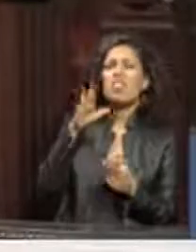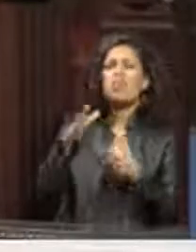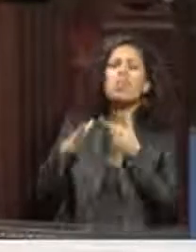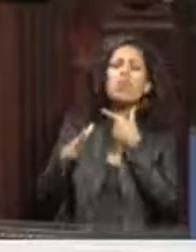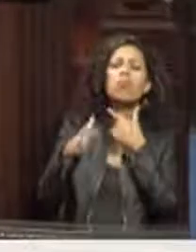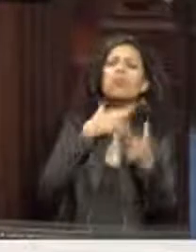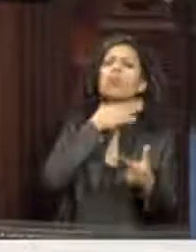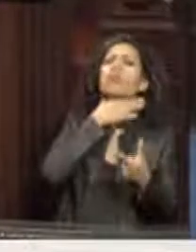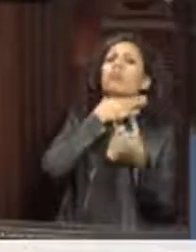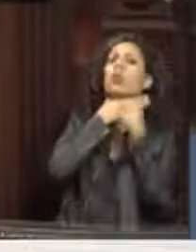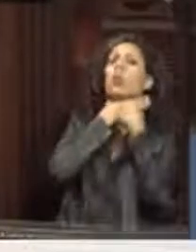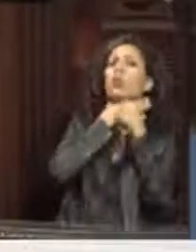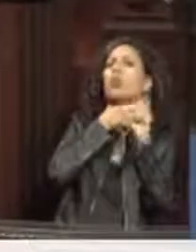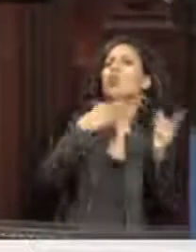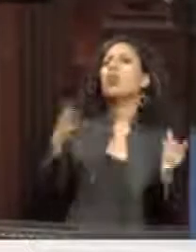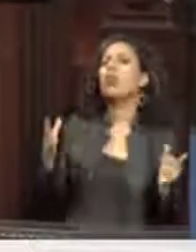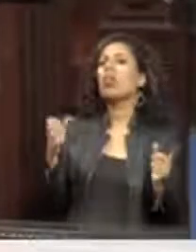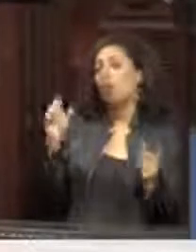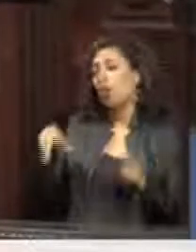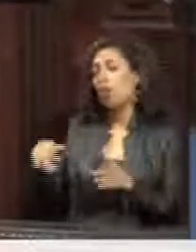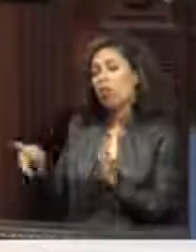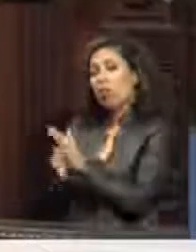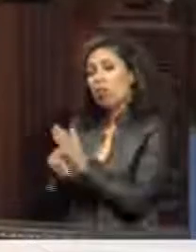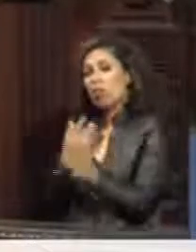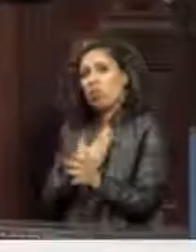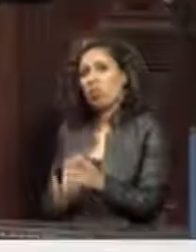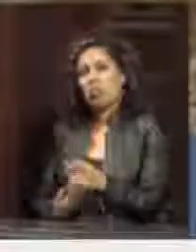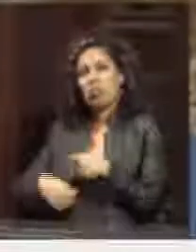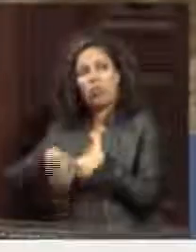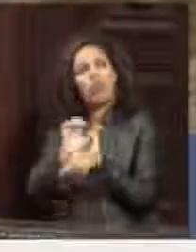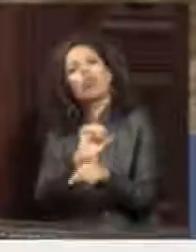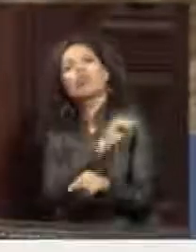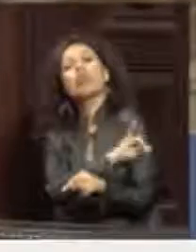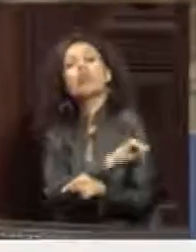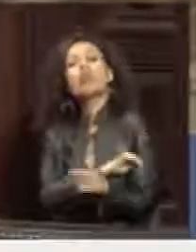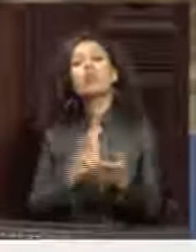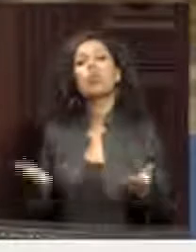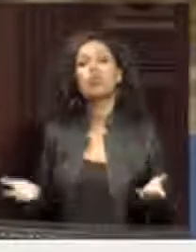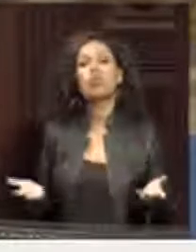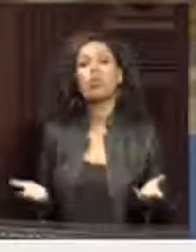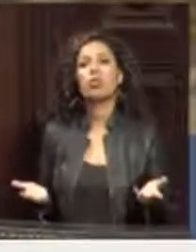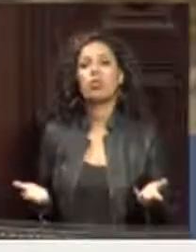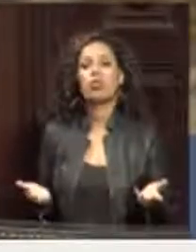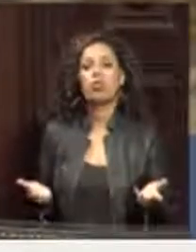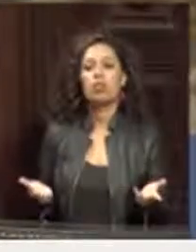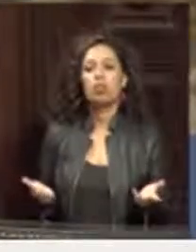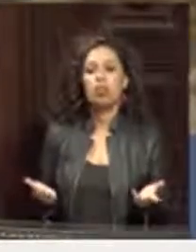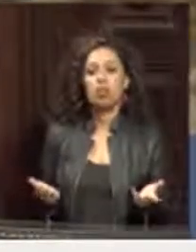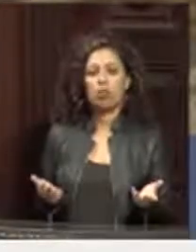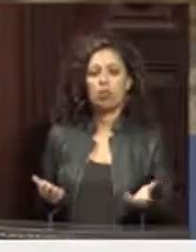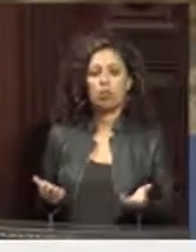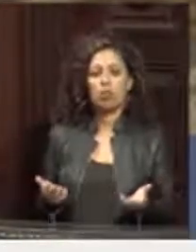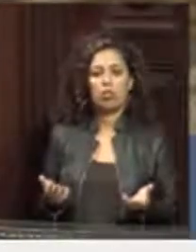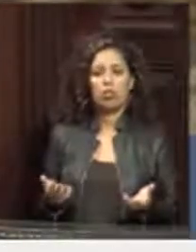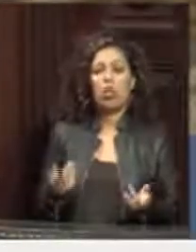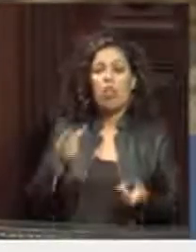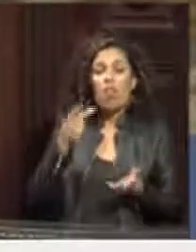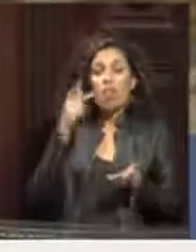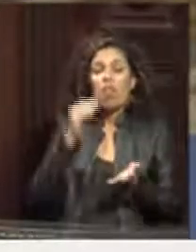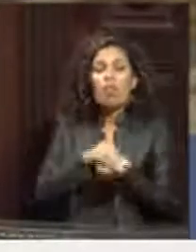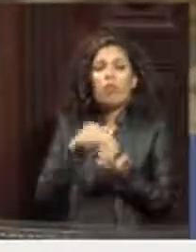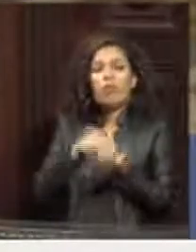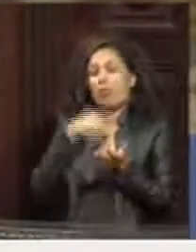consegue estabelecer a agenda. Há uma crise, o que é prioridade na questão econômica, na questão da inteligência, na questão da ciência